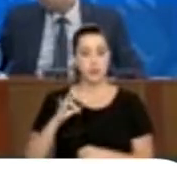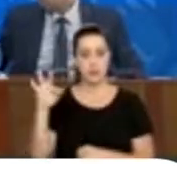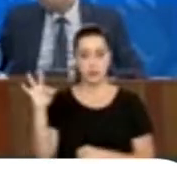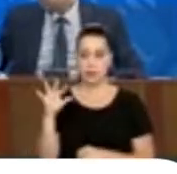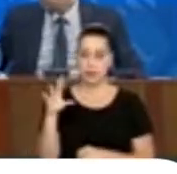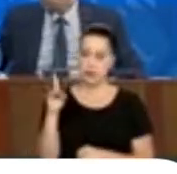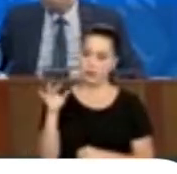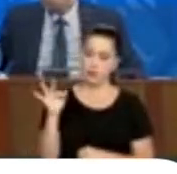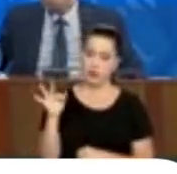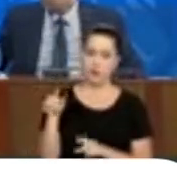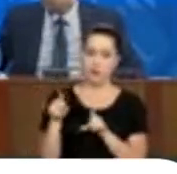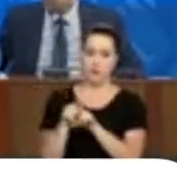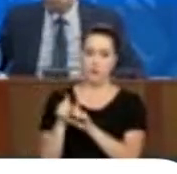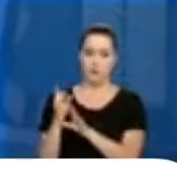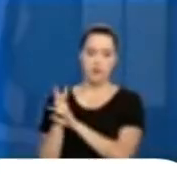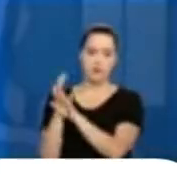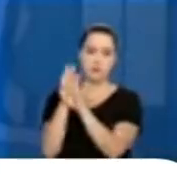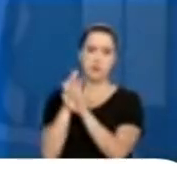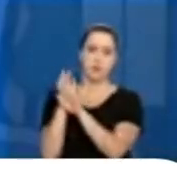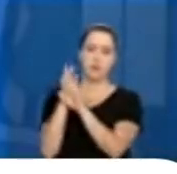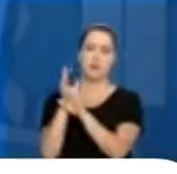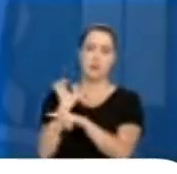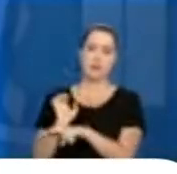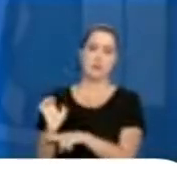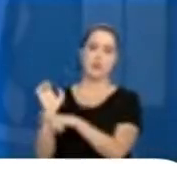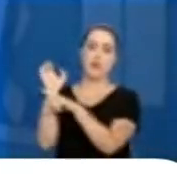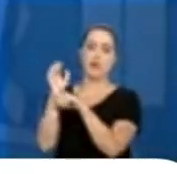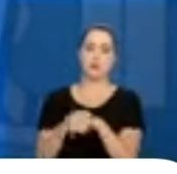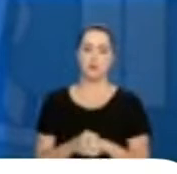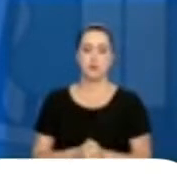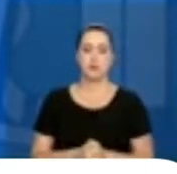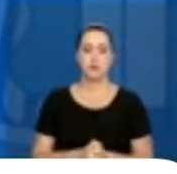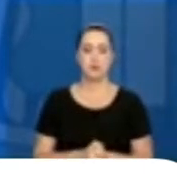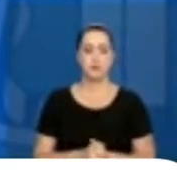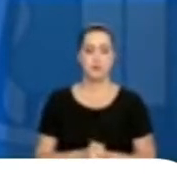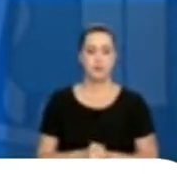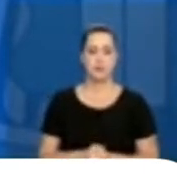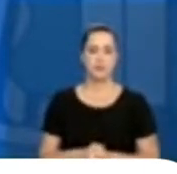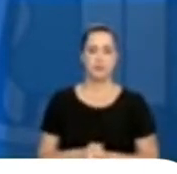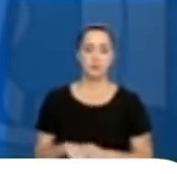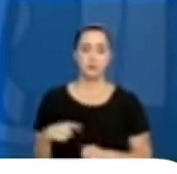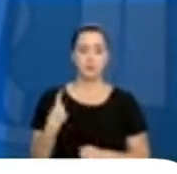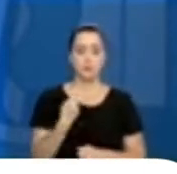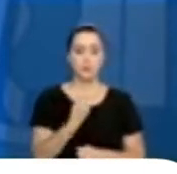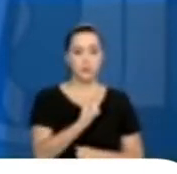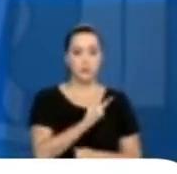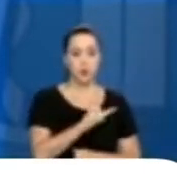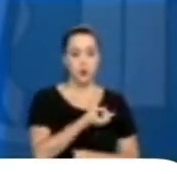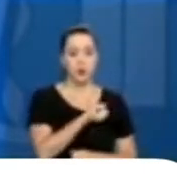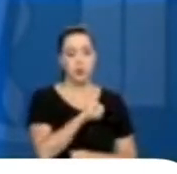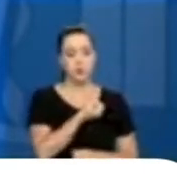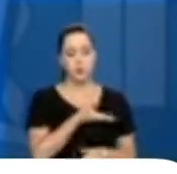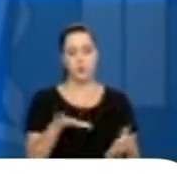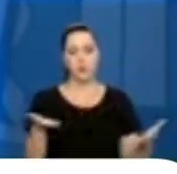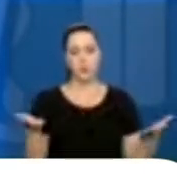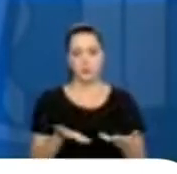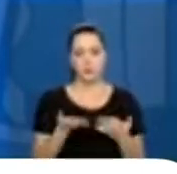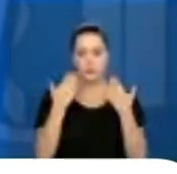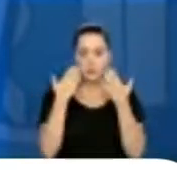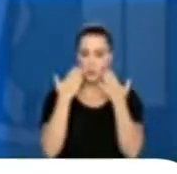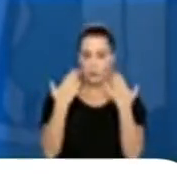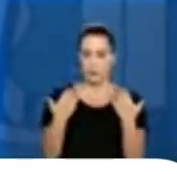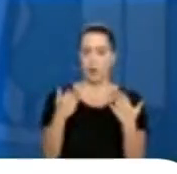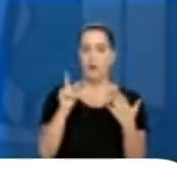Bom, nós temos hoje, os dados que nós apresentamos aqui, eles são primordialmente dados do